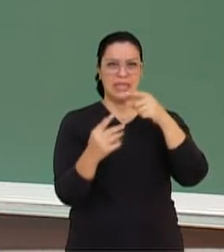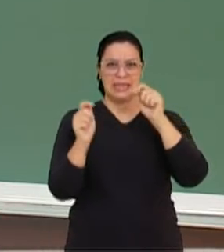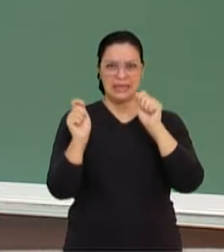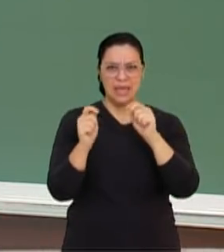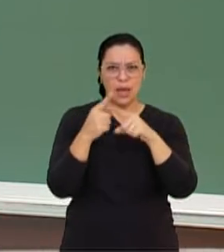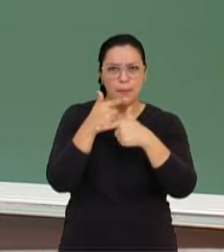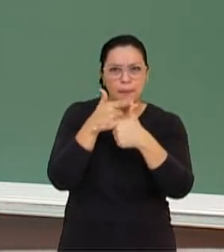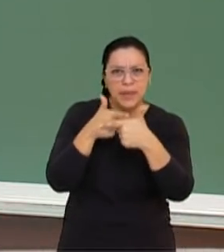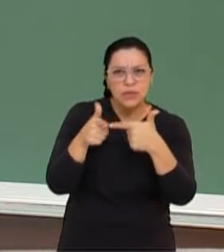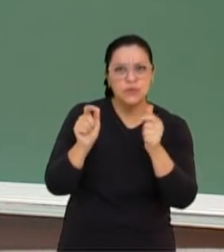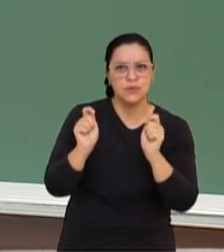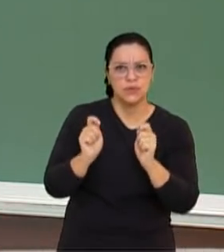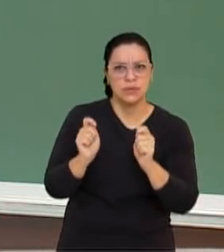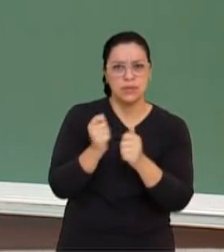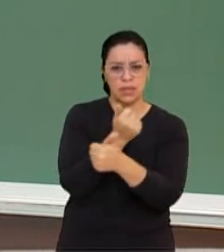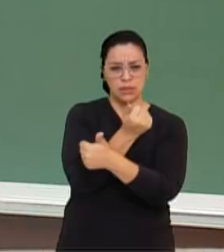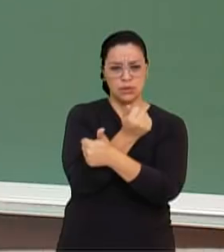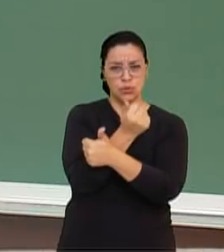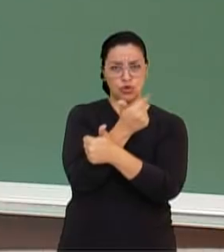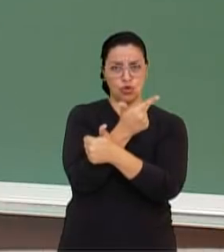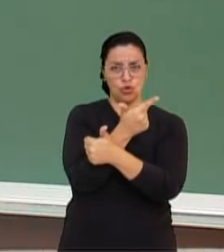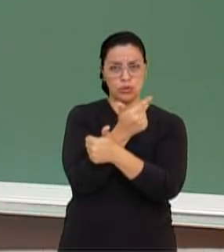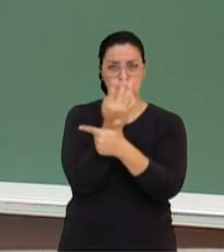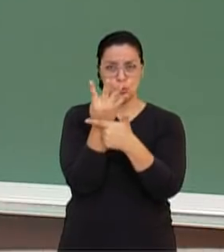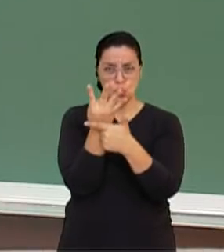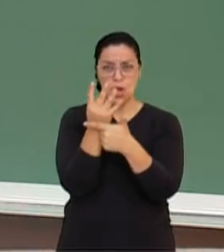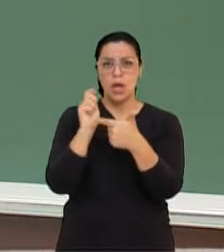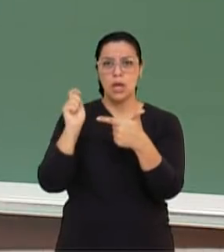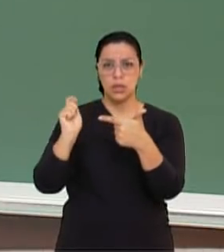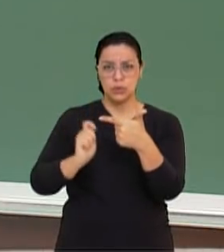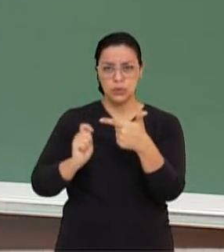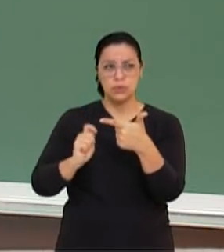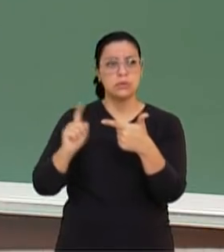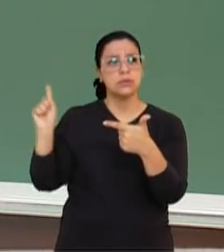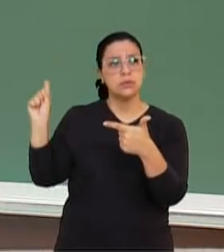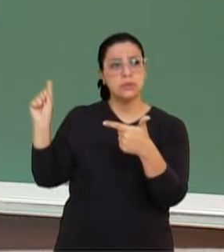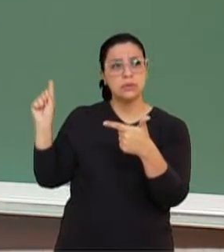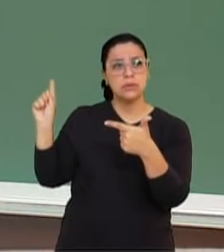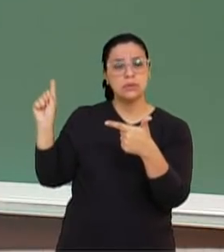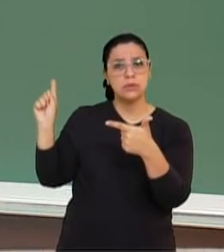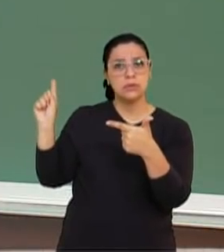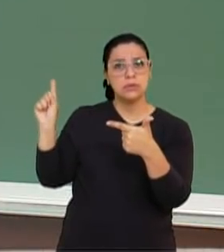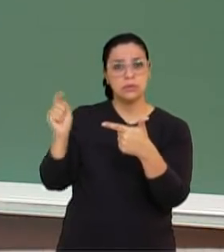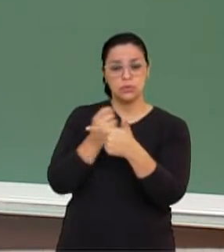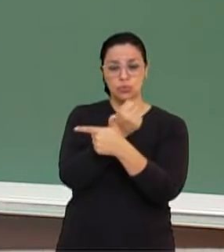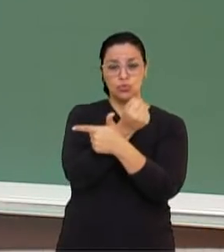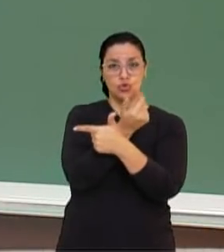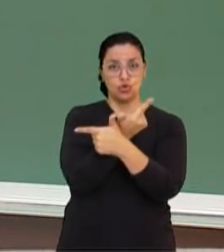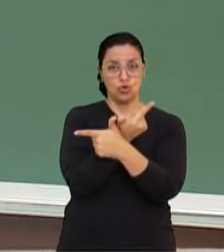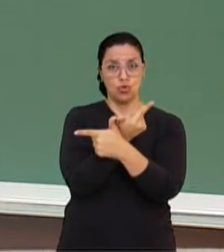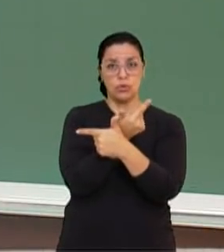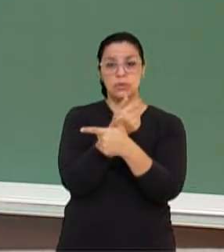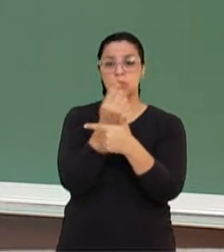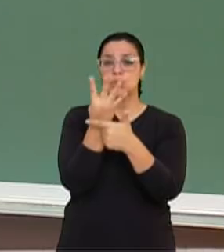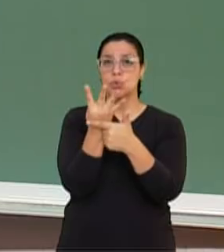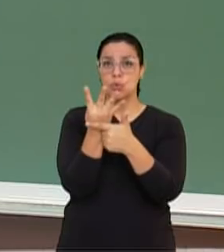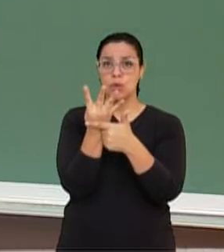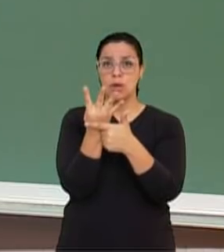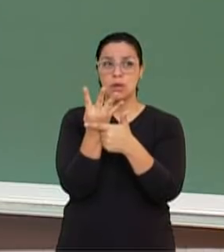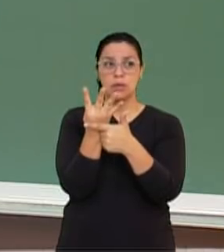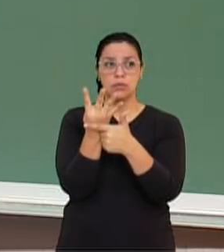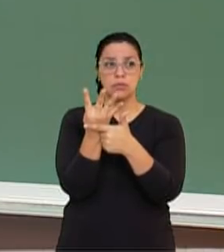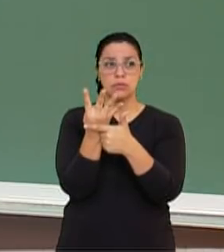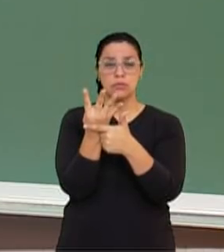eu consigo dividir 12 por 4? Consigo sim. Então, 12 divididos ali por